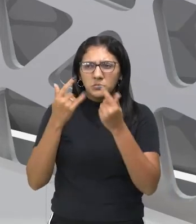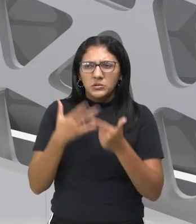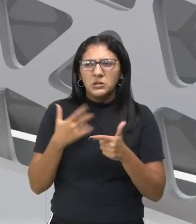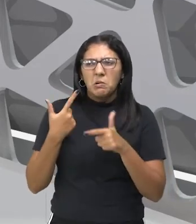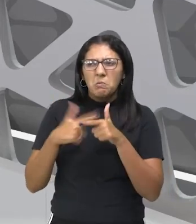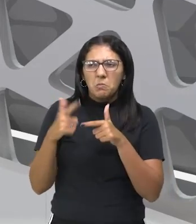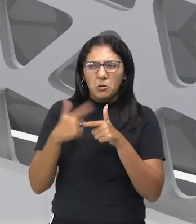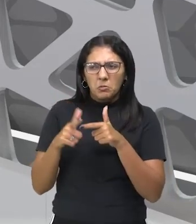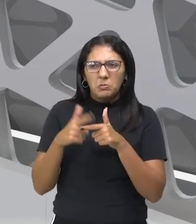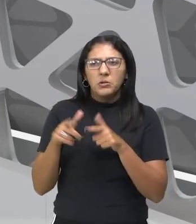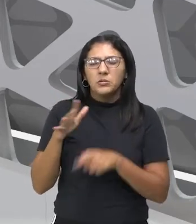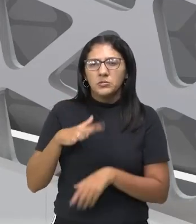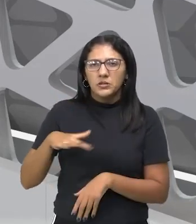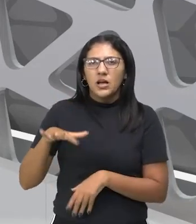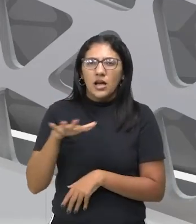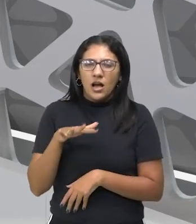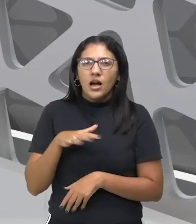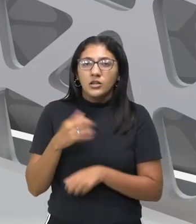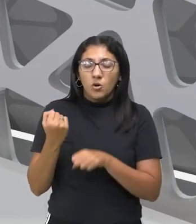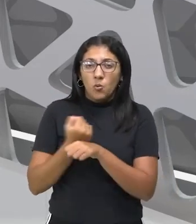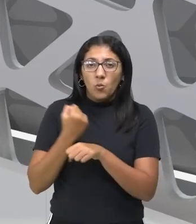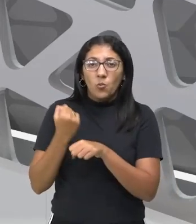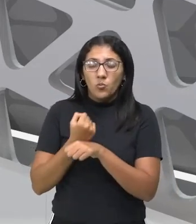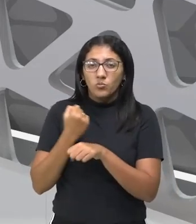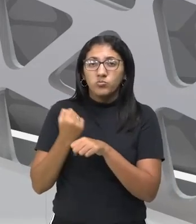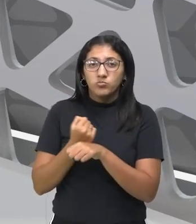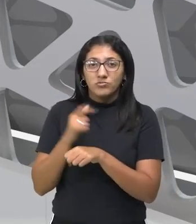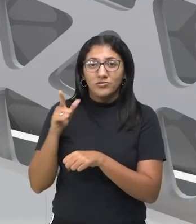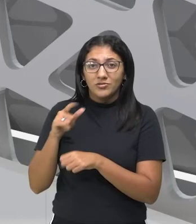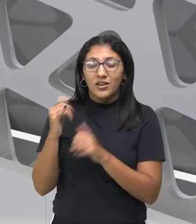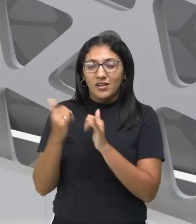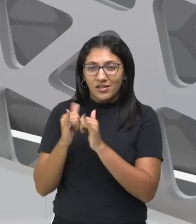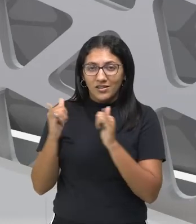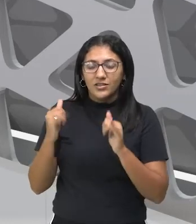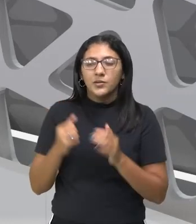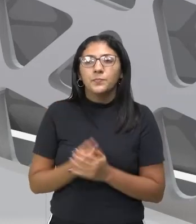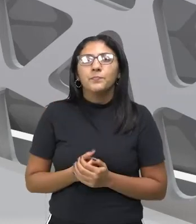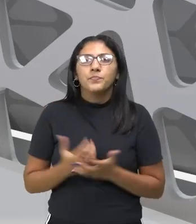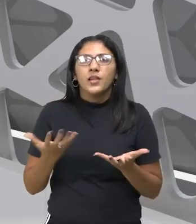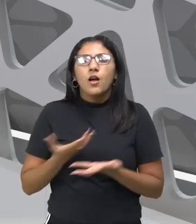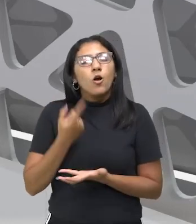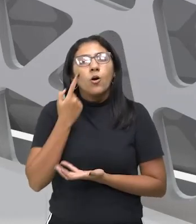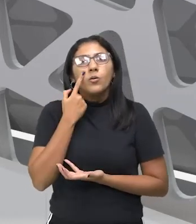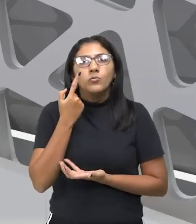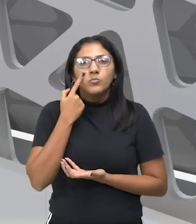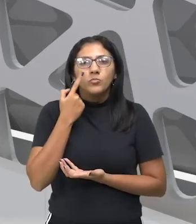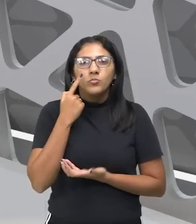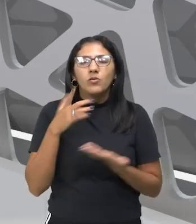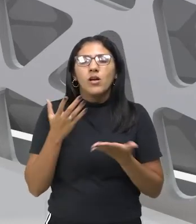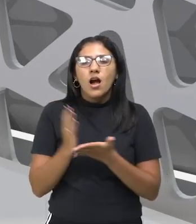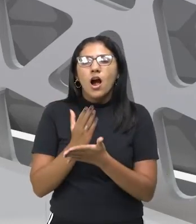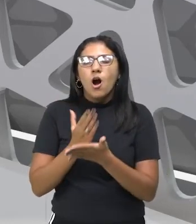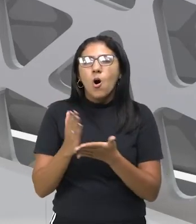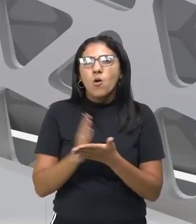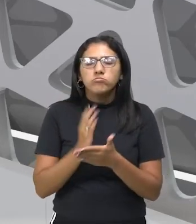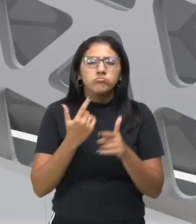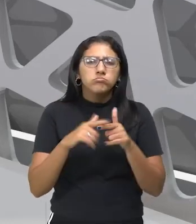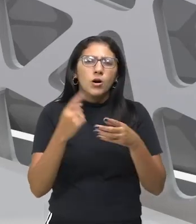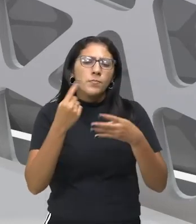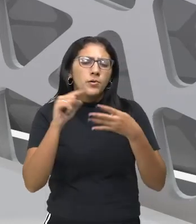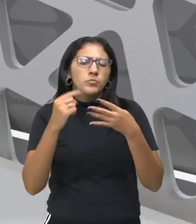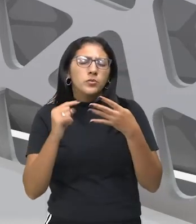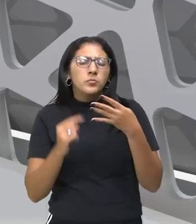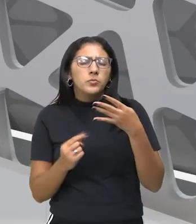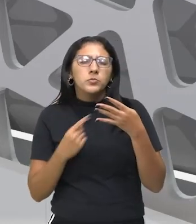é considerada a construção da usina hidrelétrica de Balbina, vamos verificar quais são, então, algumas dessas problemáticas